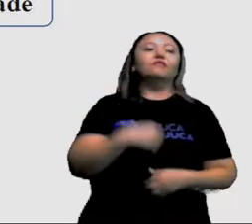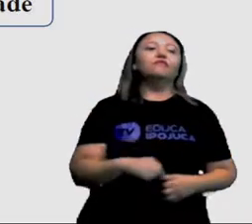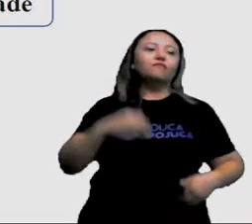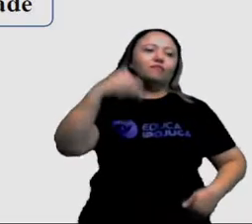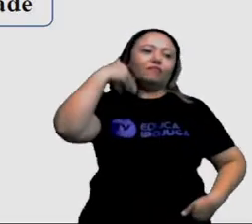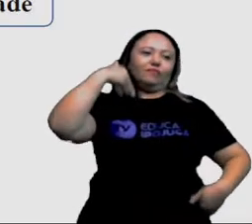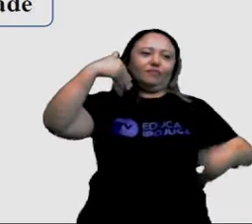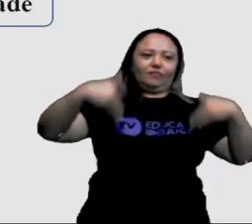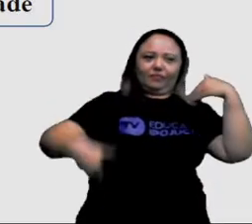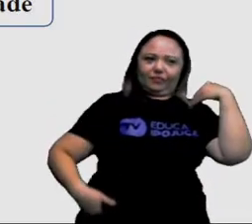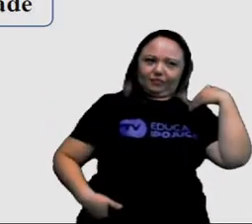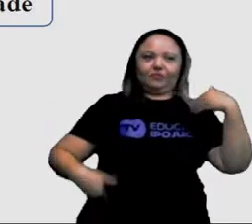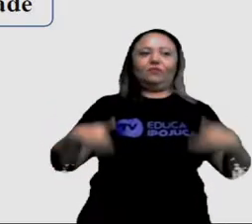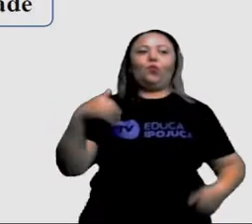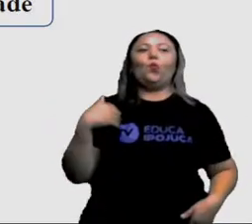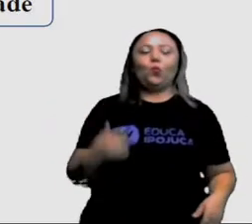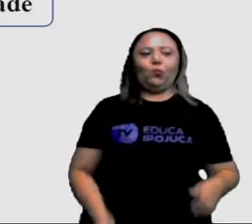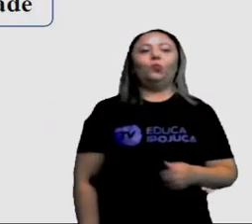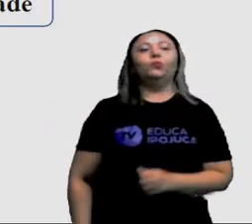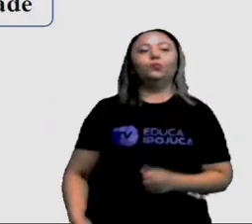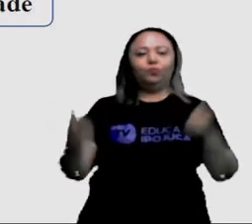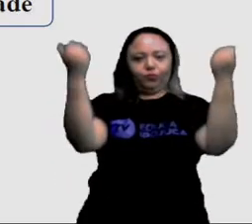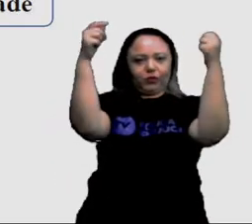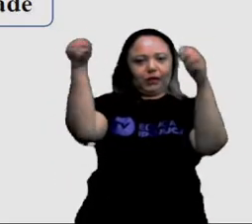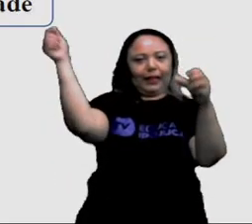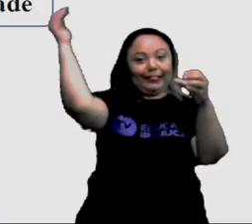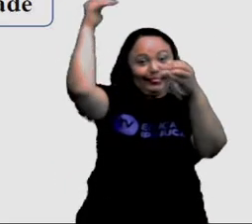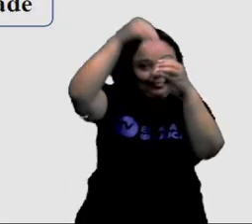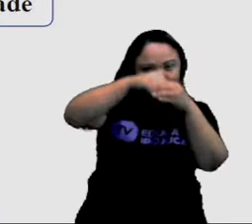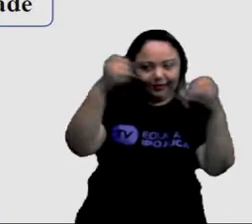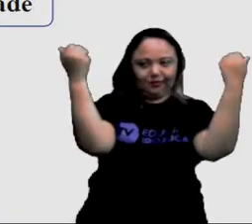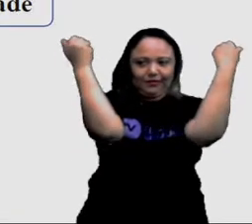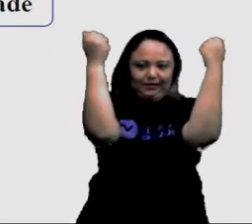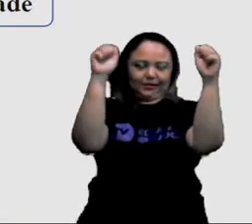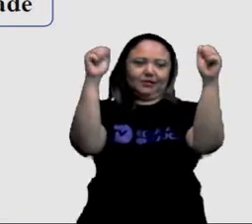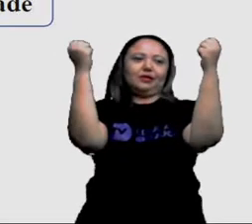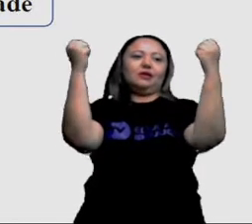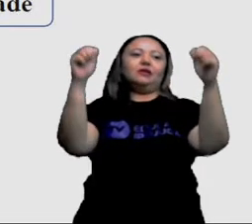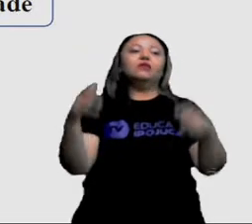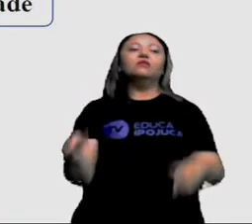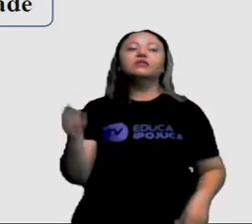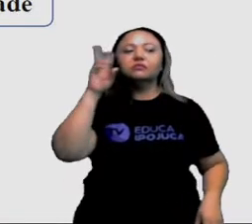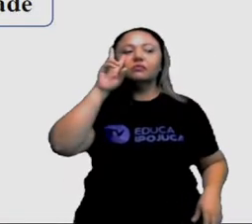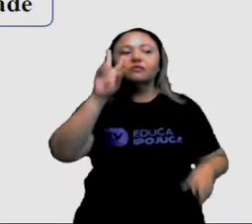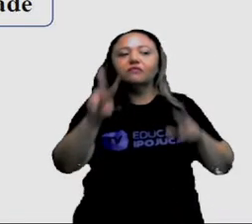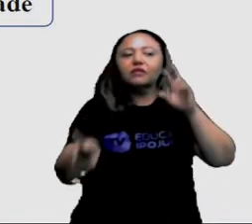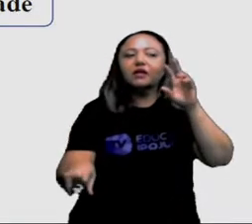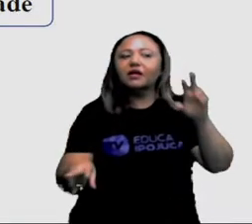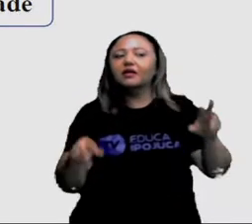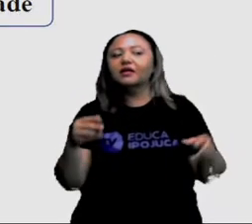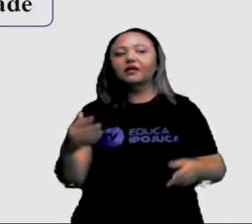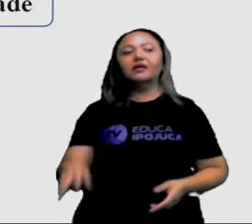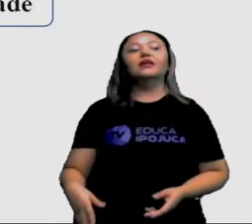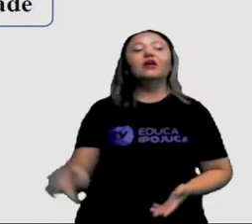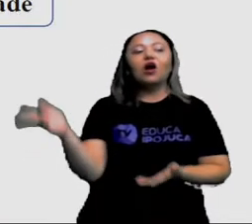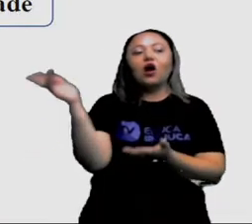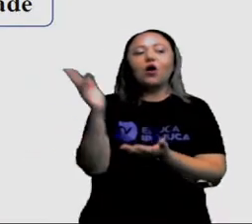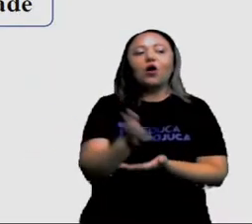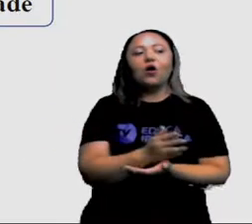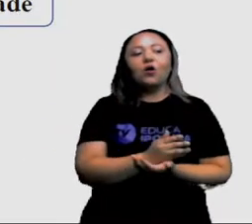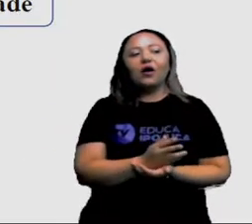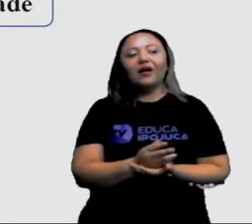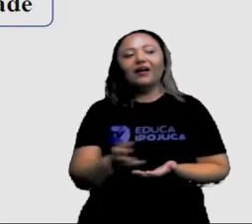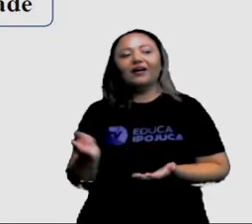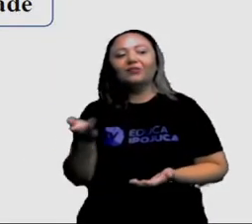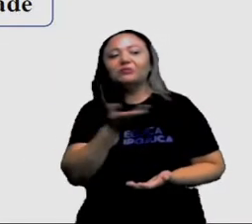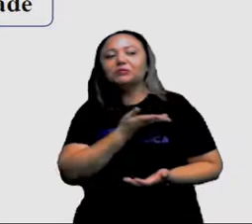e estão ali presentes na prática da ginástica. Como vocês podem ver aqui, nossos personagens, né, nossos